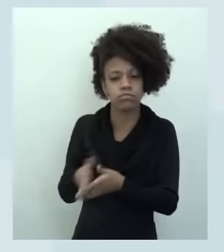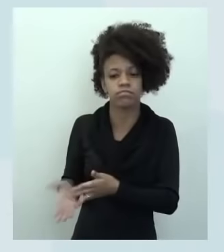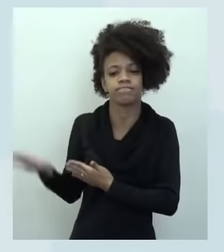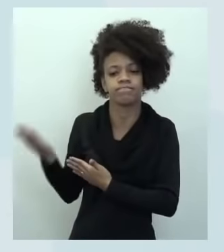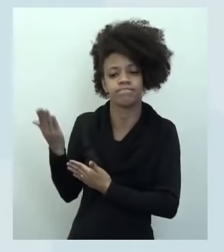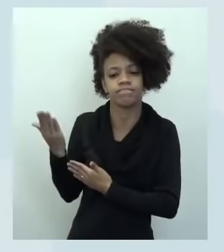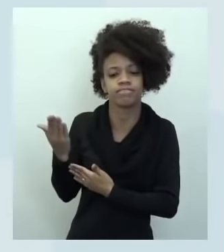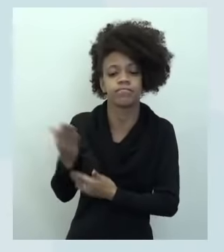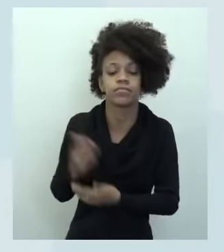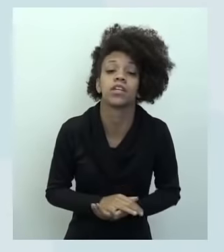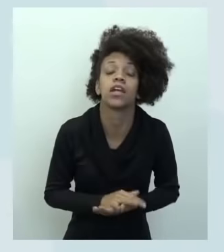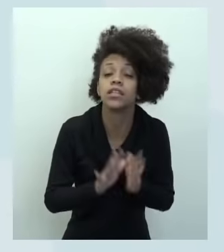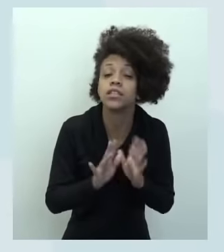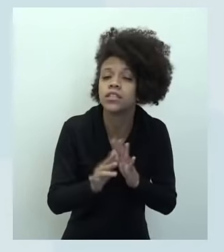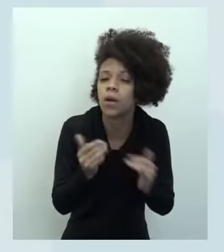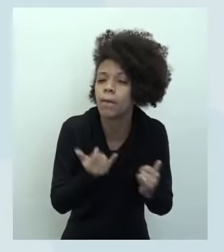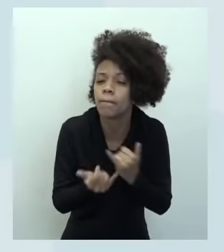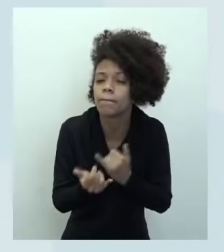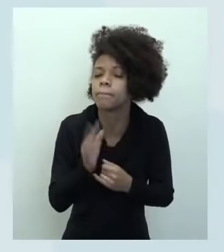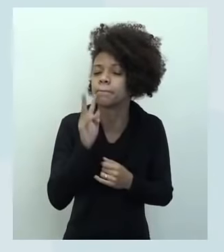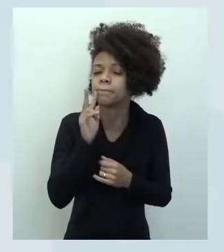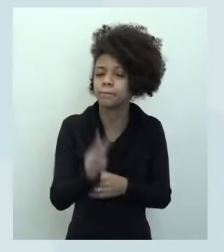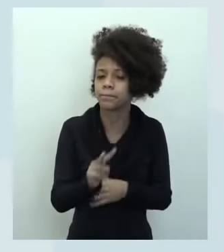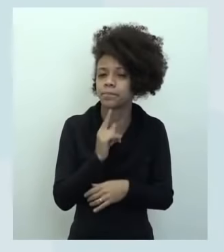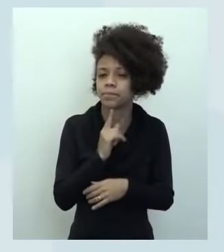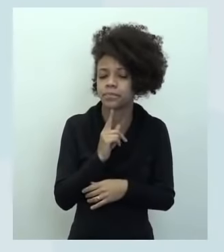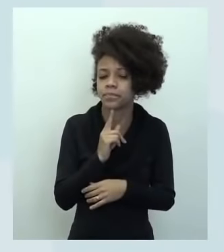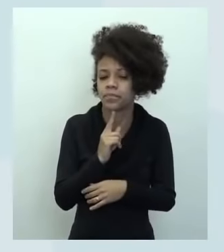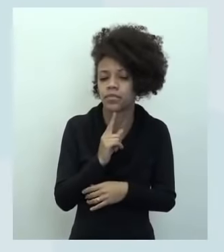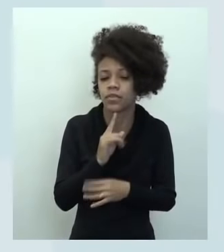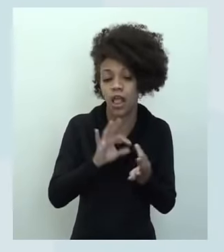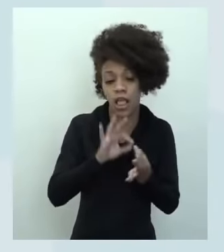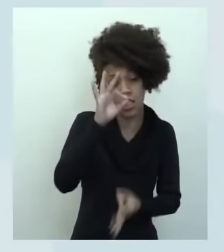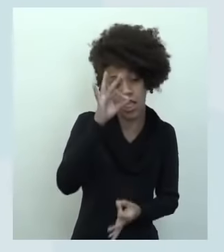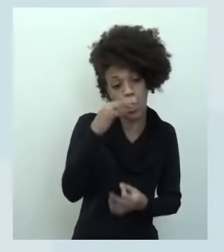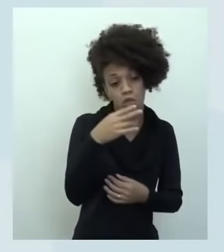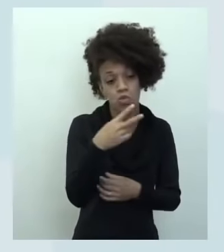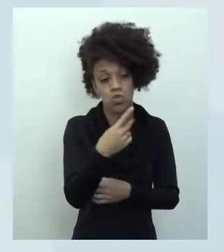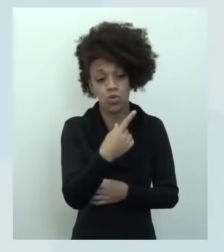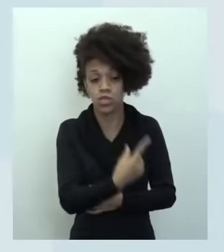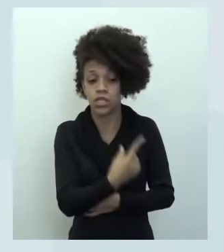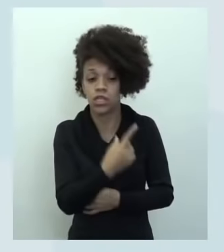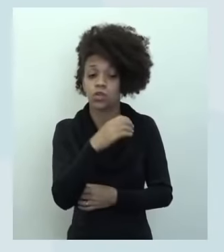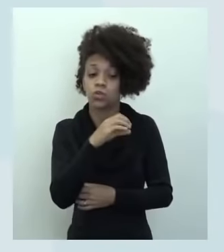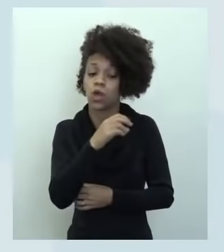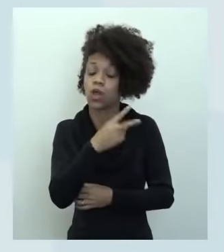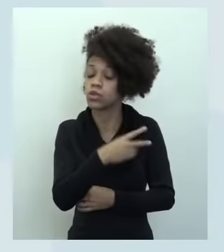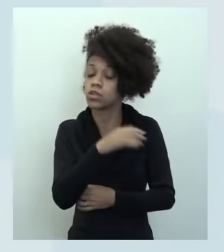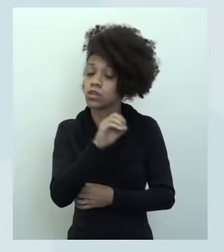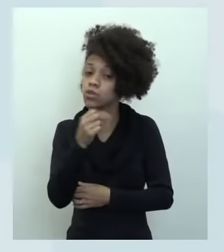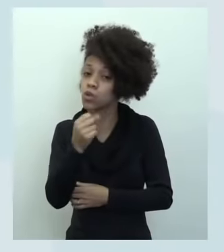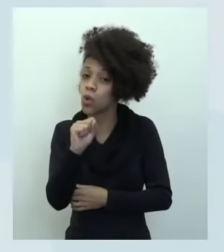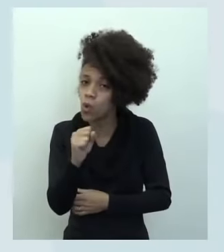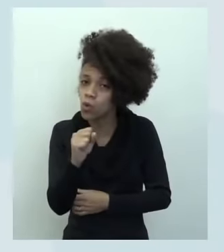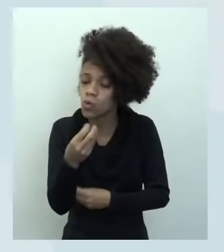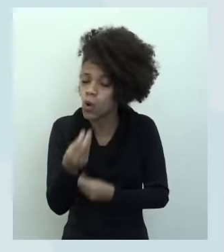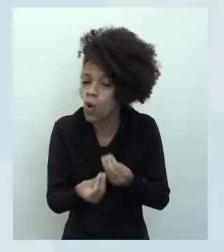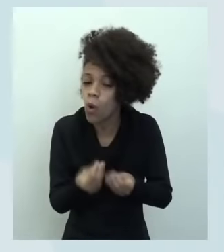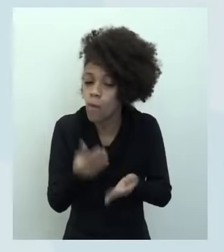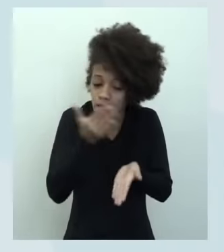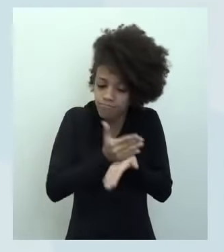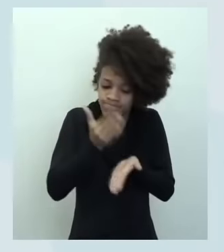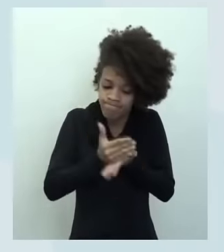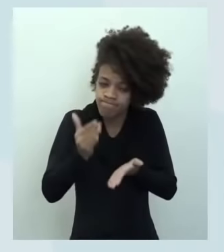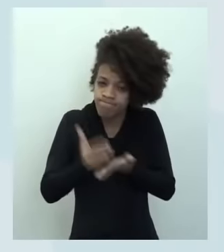vezes. Então, reparem que ele tem de altura 208 centímetros. Como eu dividi ele em 10, ou